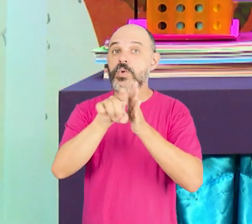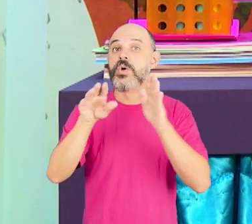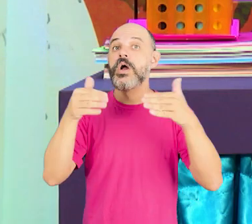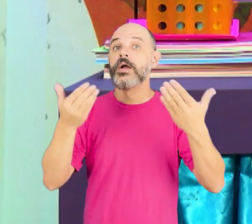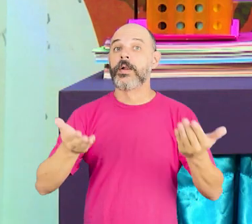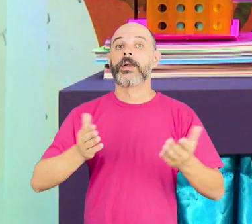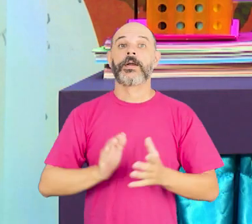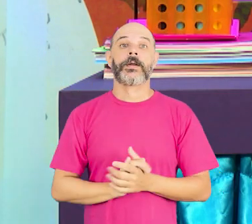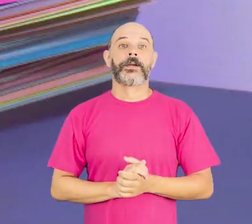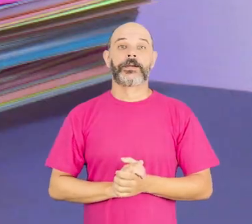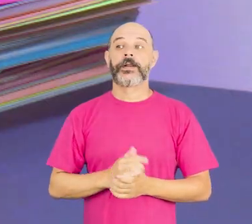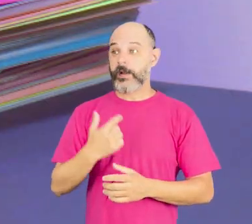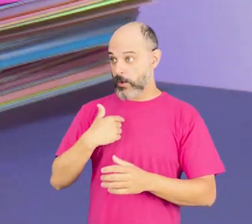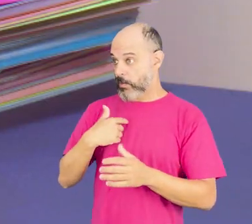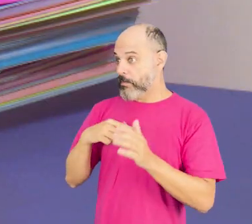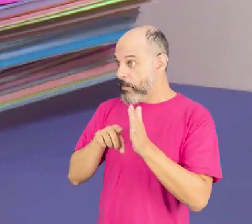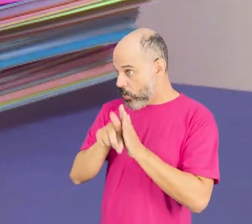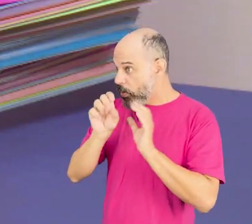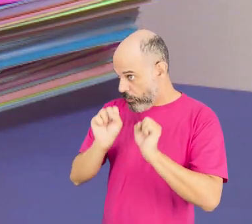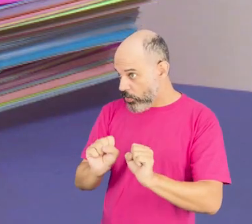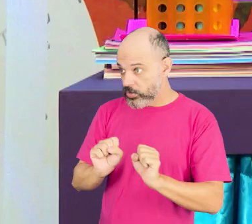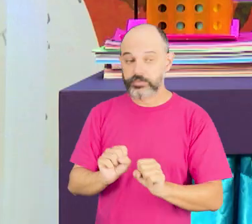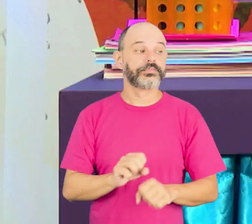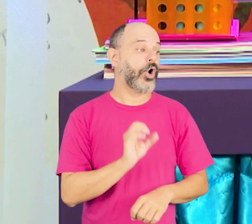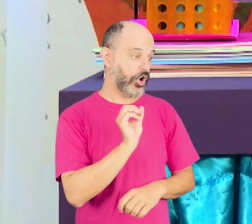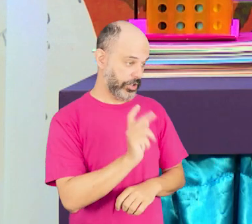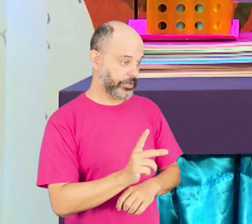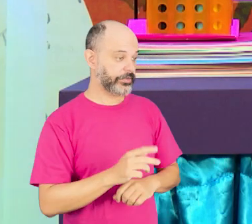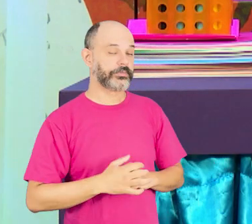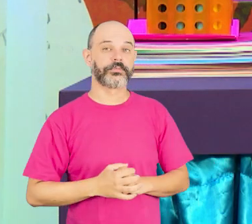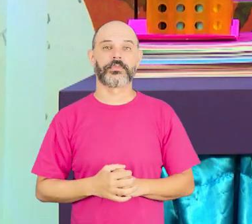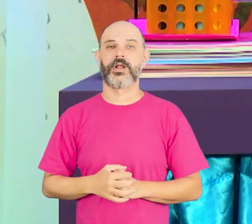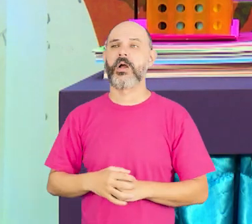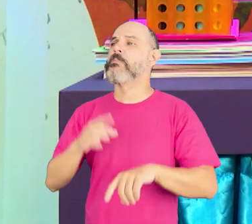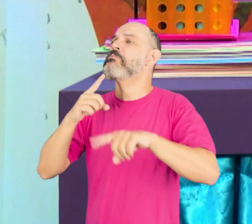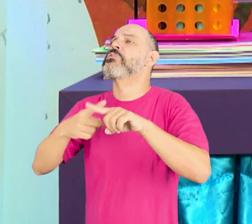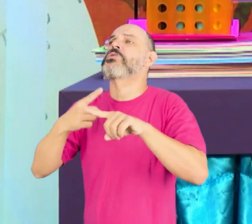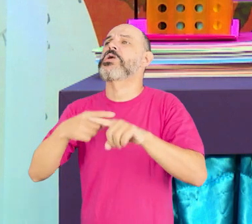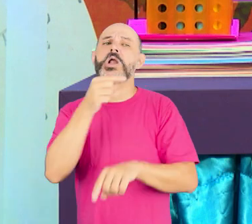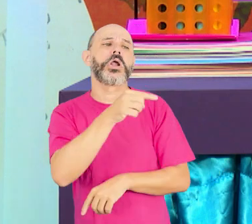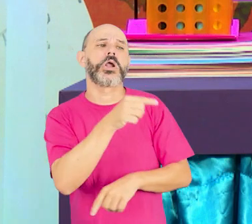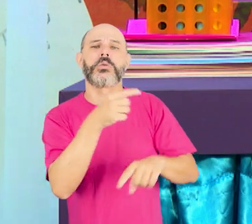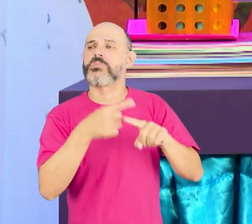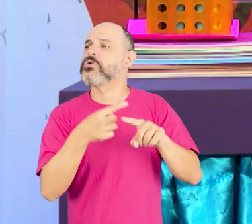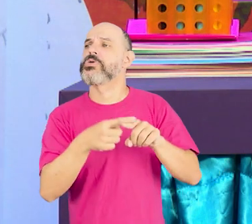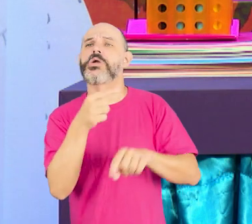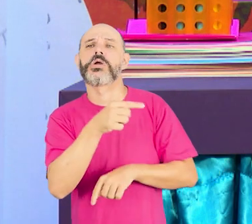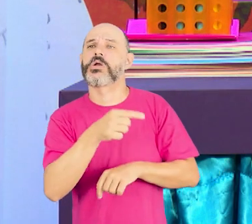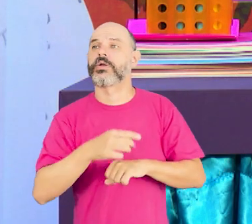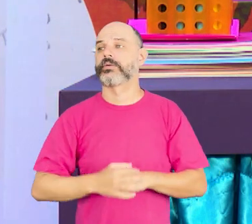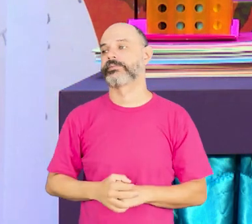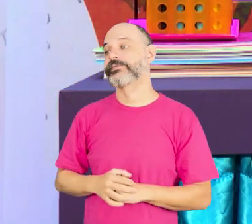pergunta do dia! Posso perguntar? Pode! Ai, ai, por que ele?